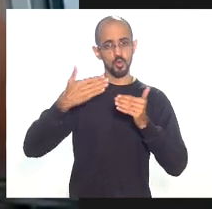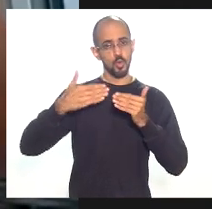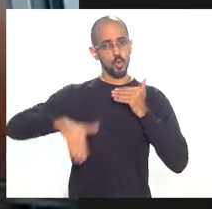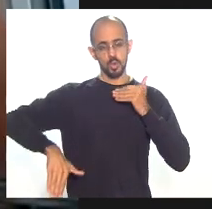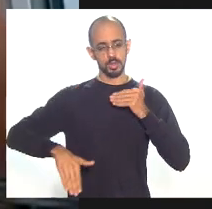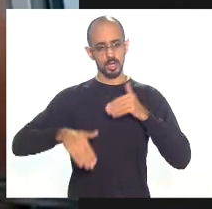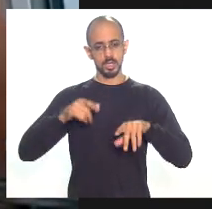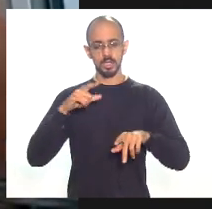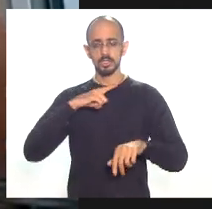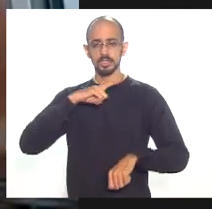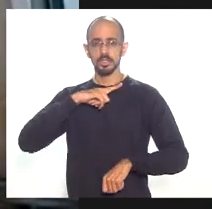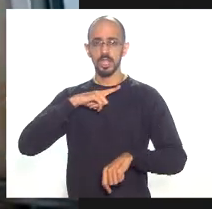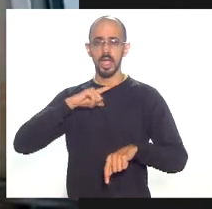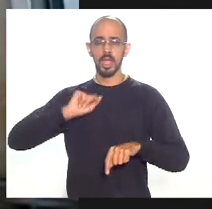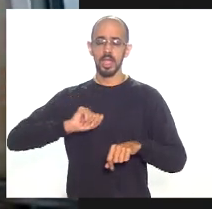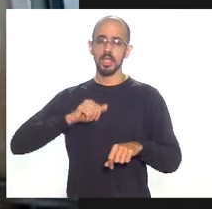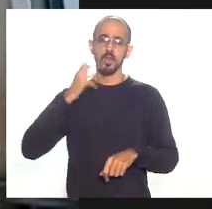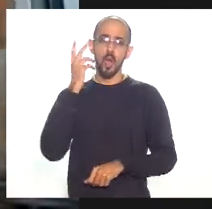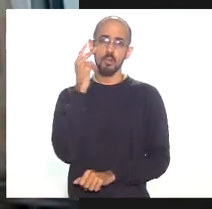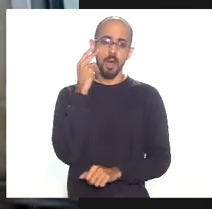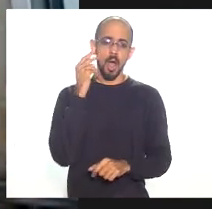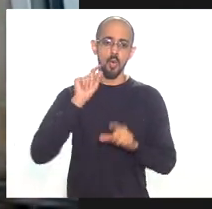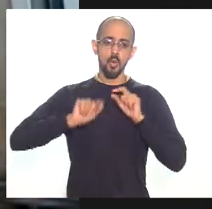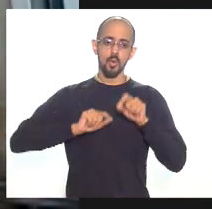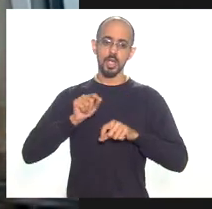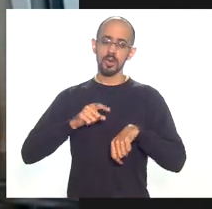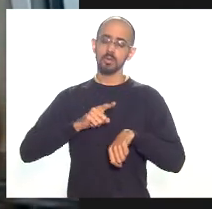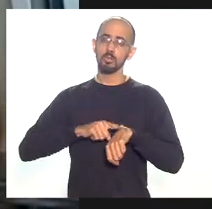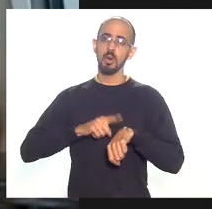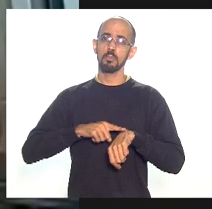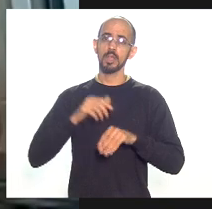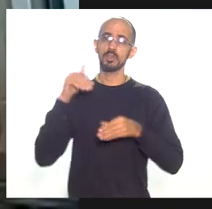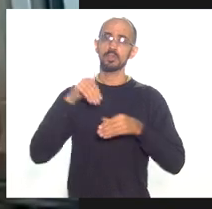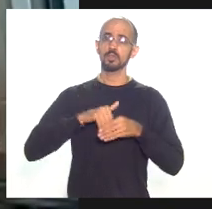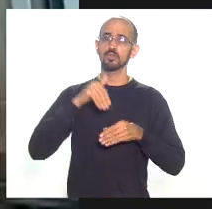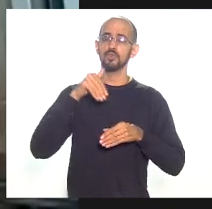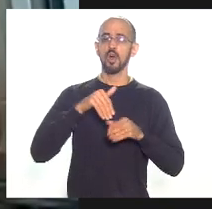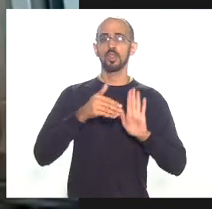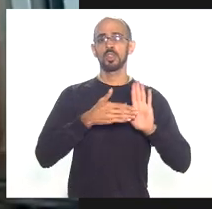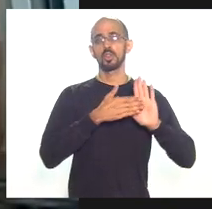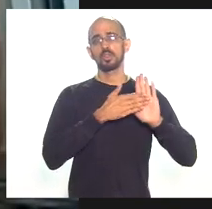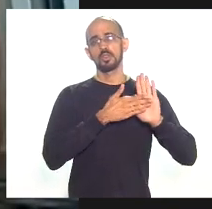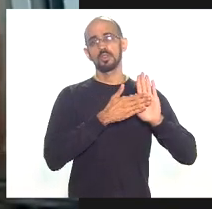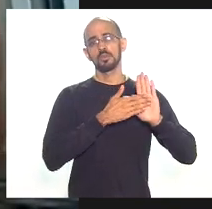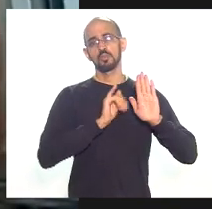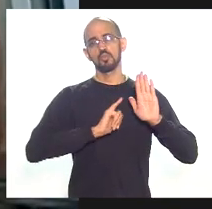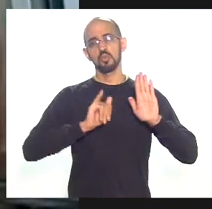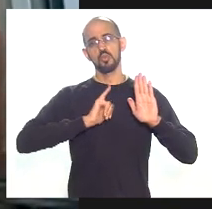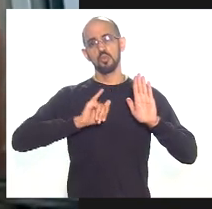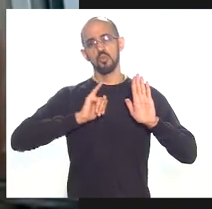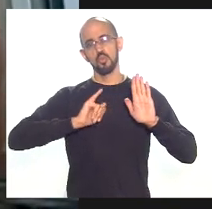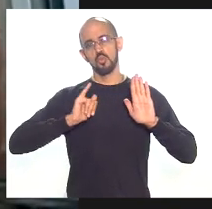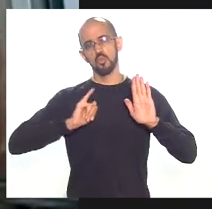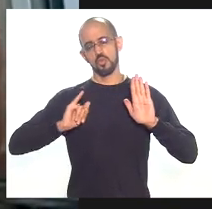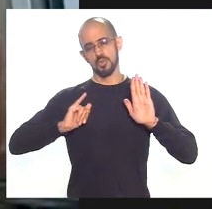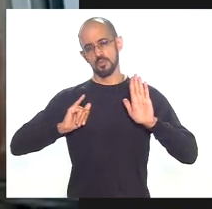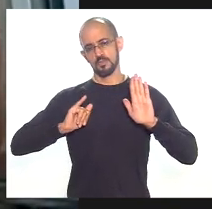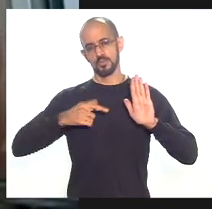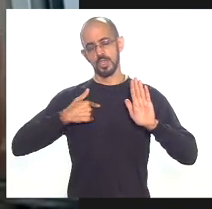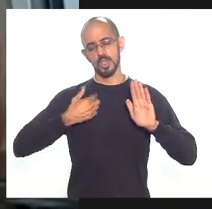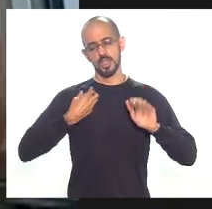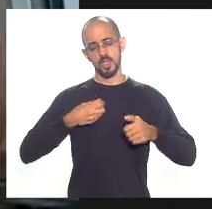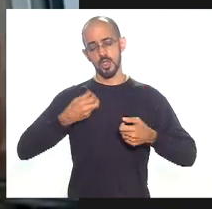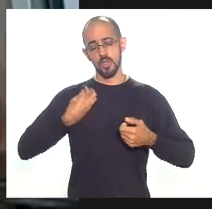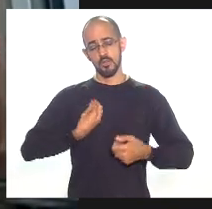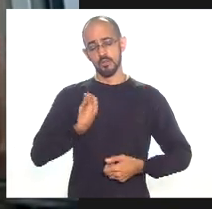utilizados geralmente deputada Marta Rocha no momento da eleição eu vivenciei aqui um momento aqui eu queria compartilhar com os demais